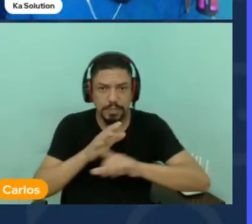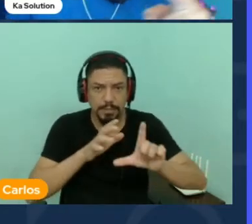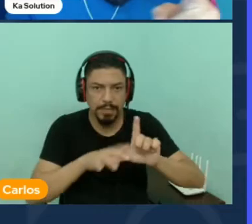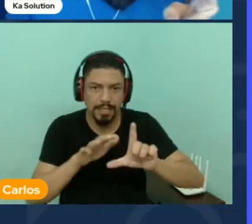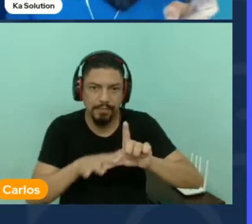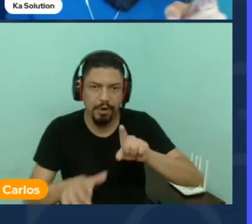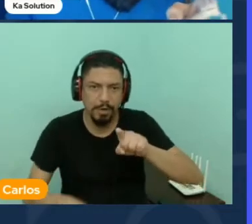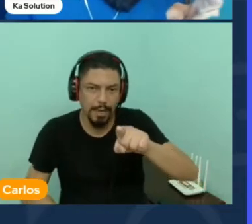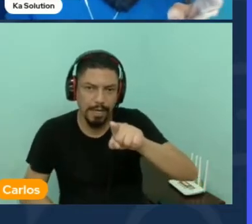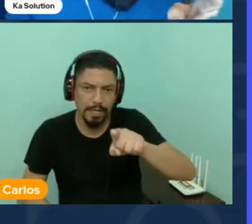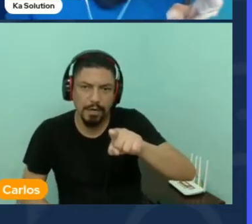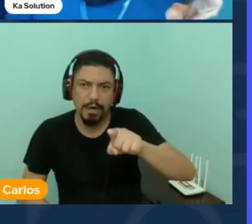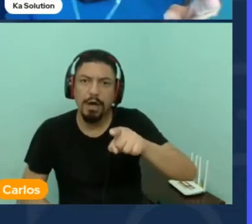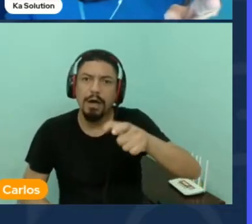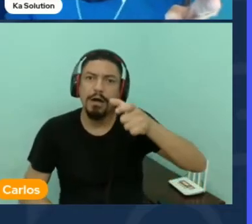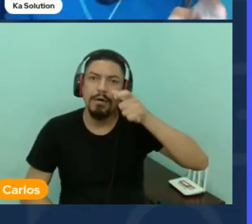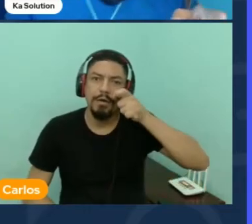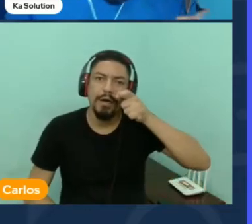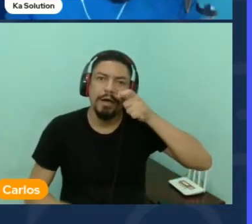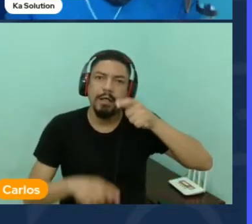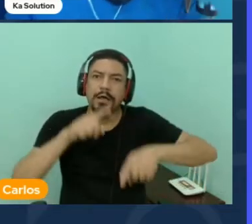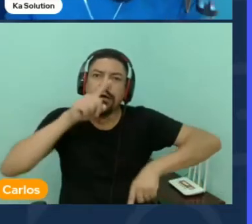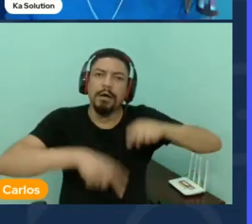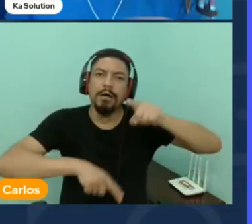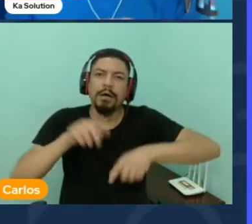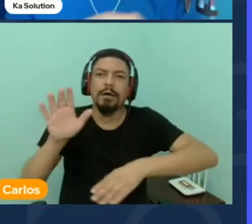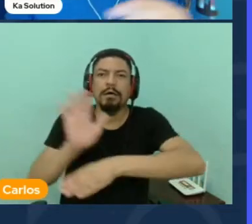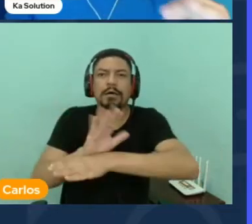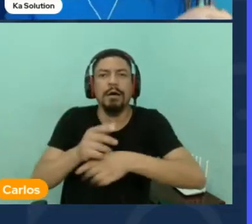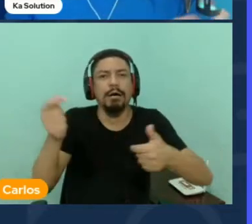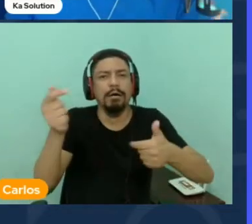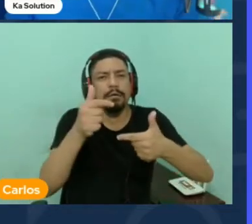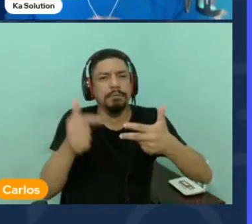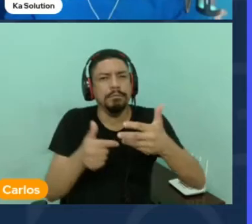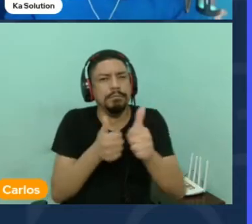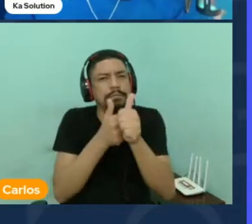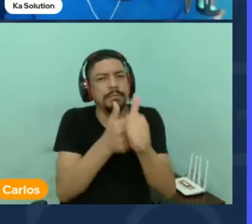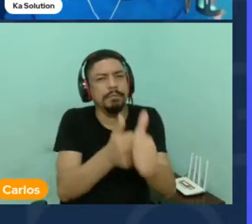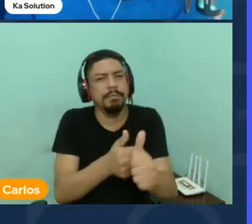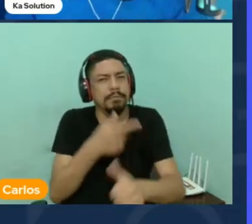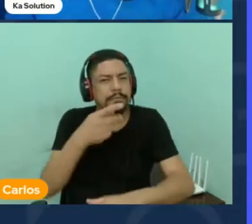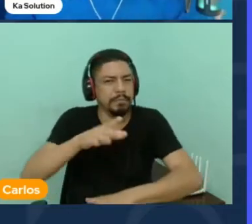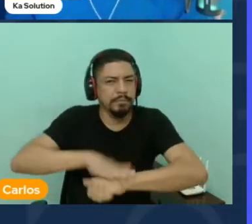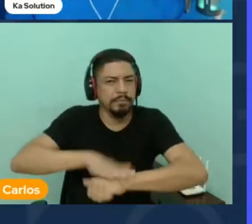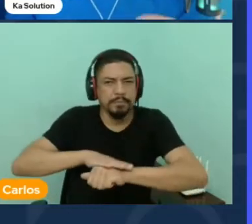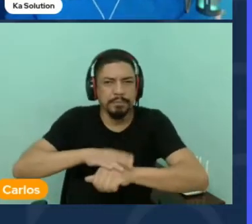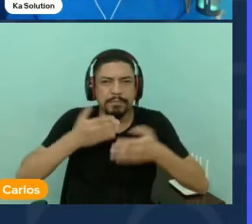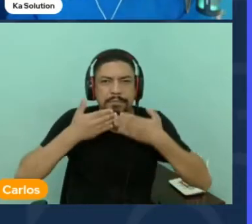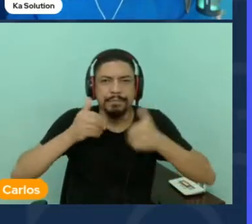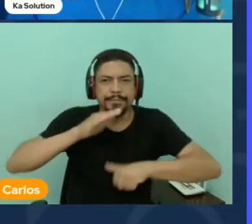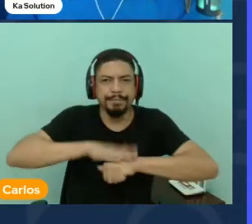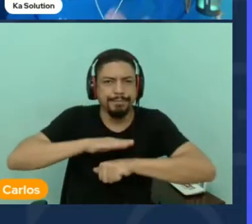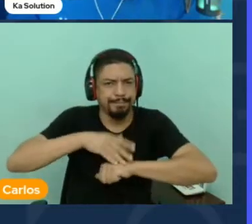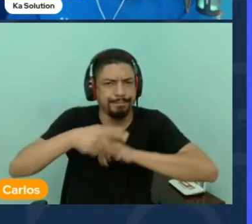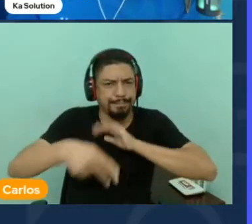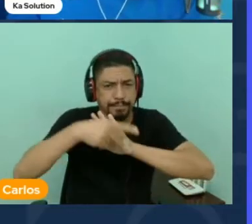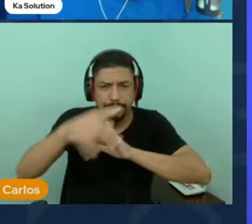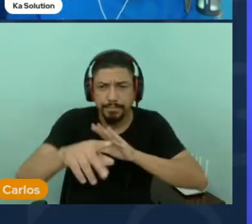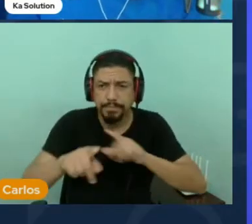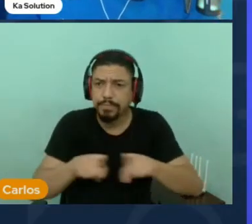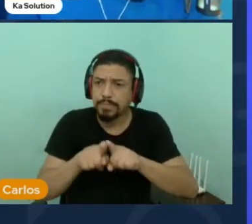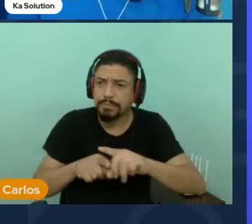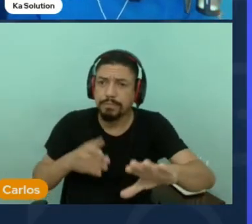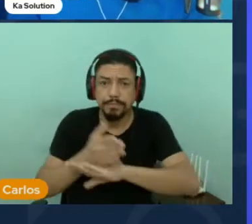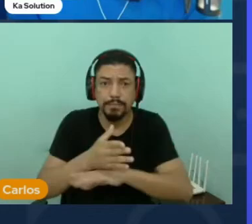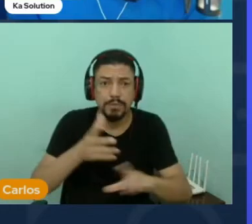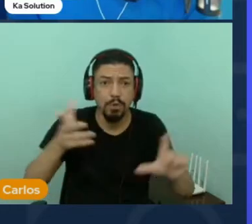plataforma, acessando esses treinamentos, sob demanda, no melhor horário para você, e também, né, participando da live